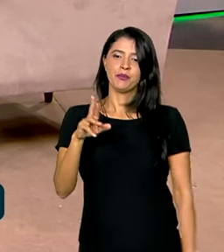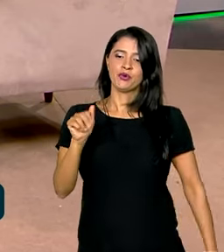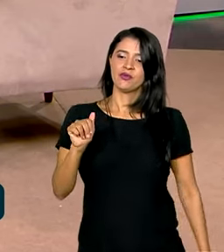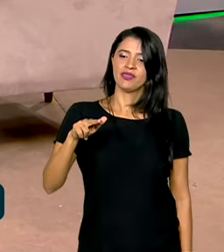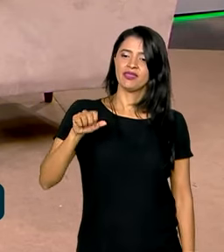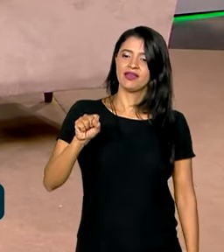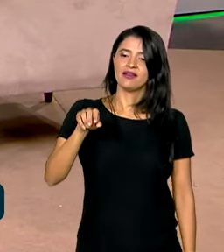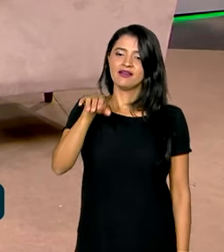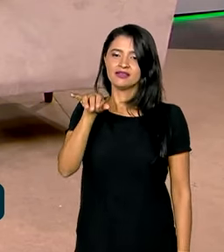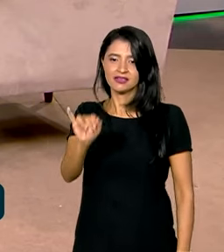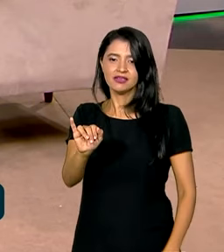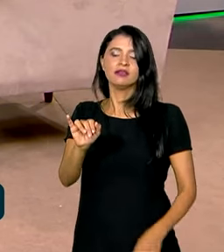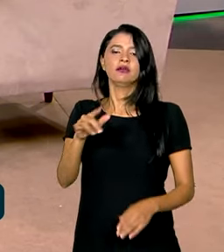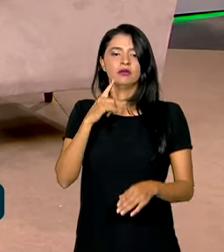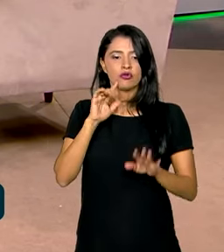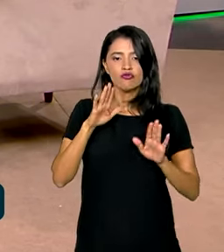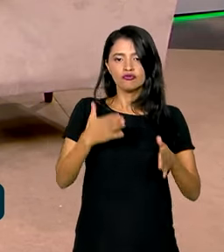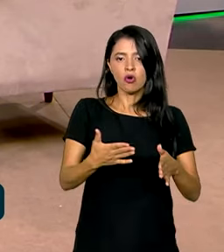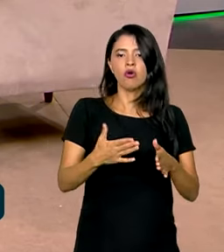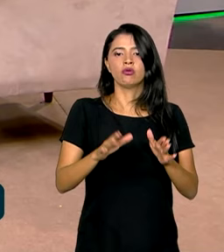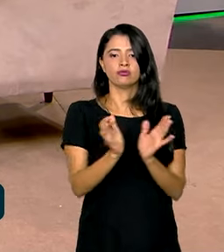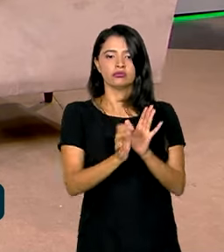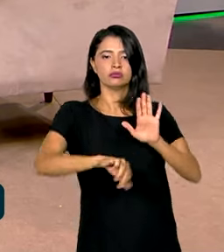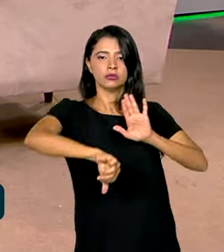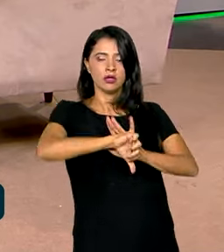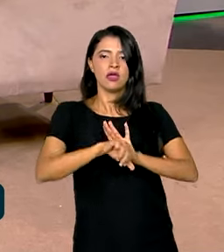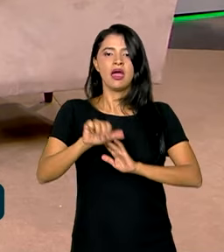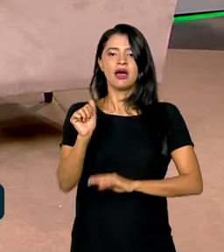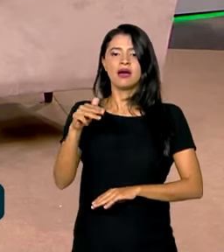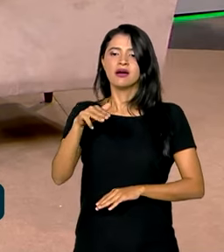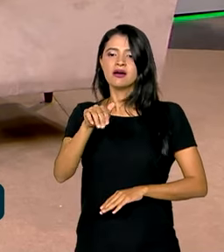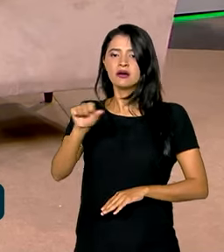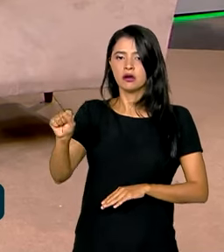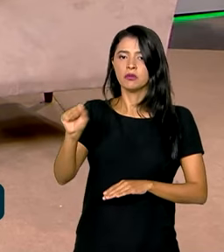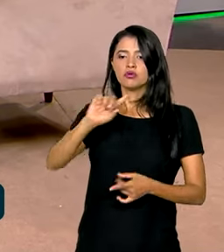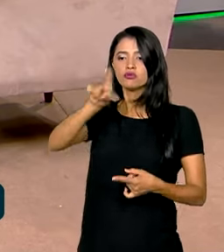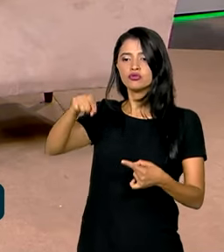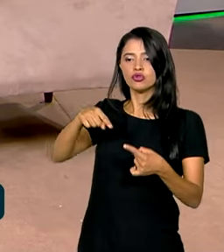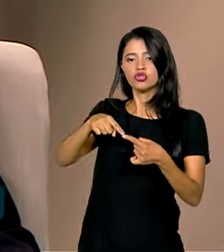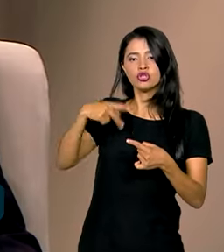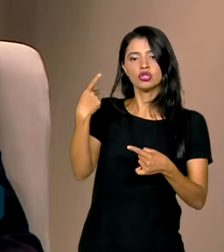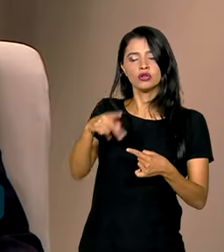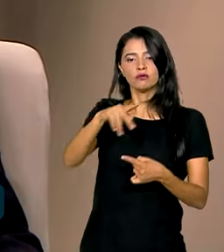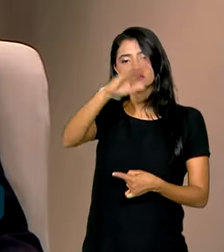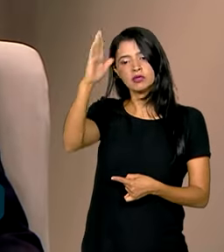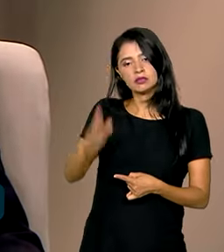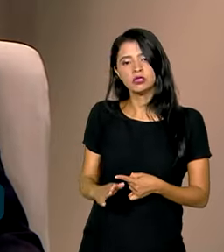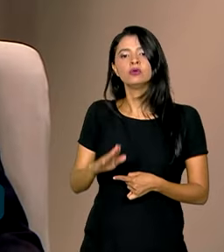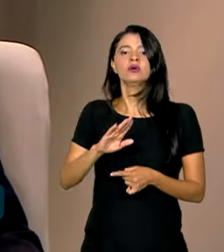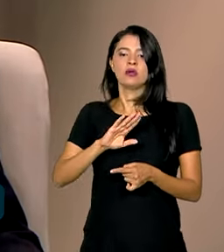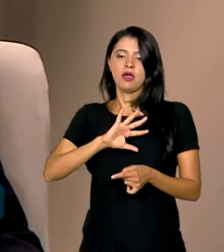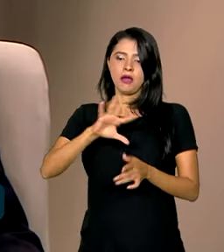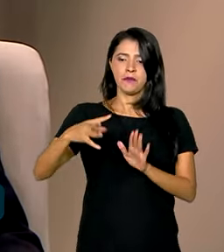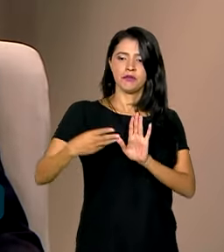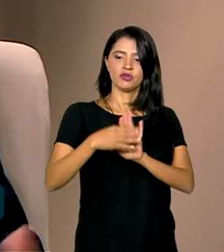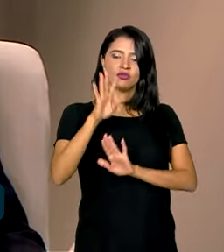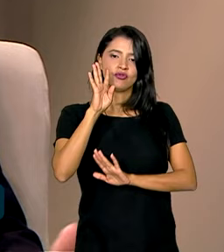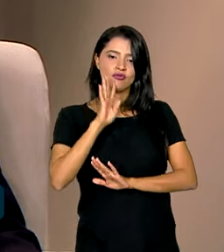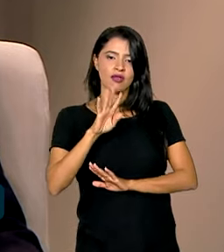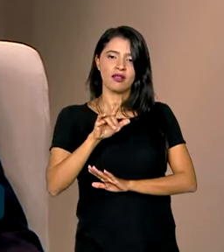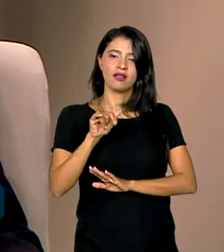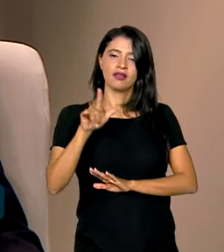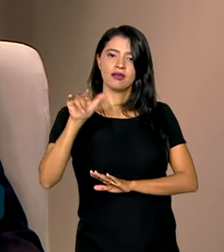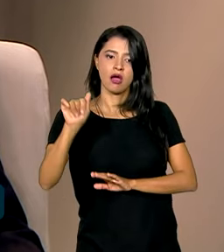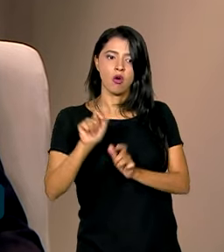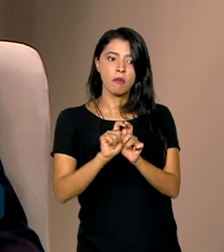tem o enfoque de crime organizado e você tem o AMAS como objetivo fundamental para o Brasil. Afinal, a Amazônia Legal é a maior parte do nosso